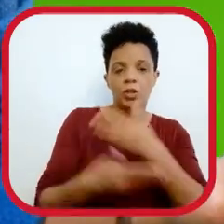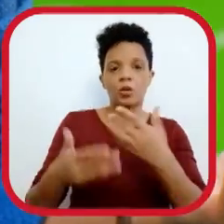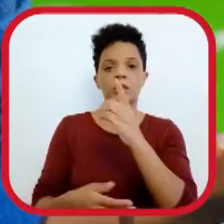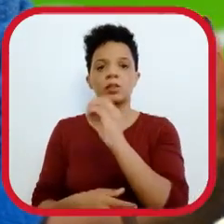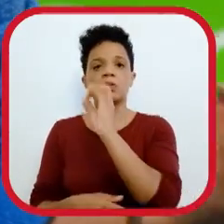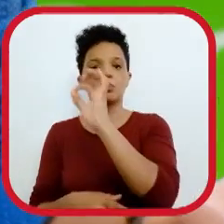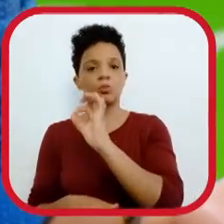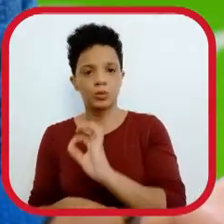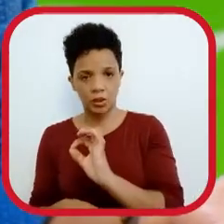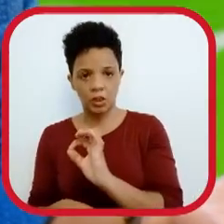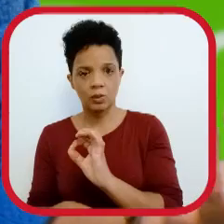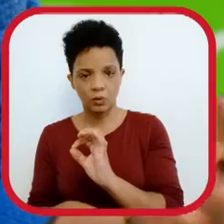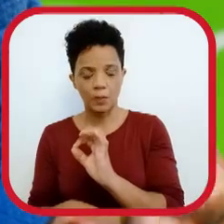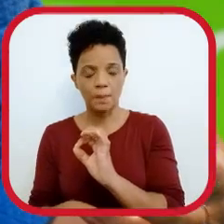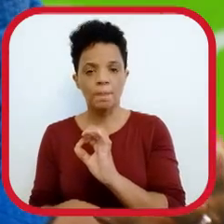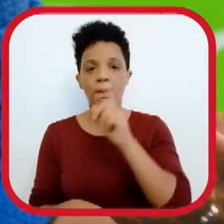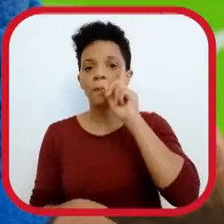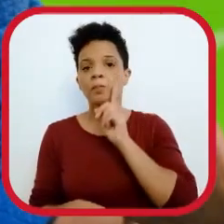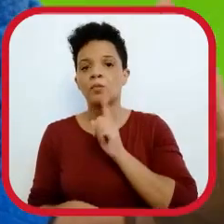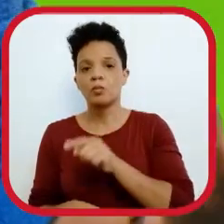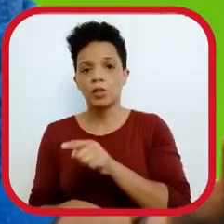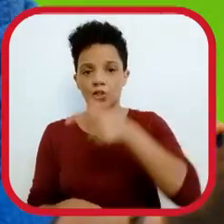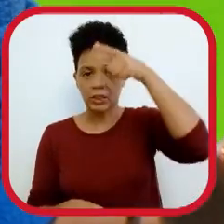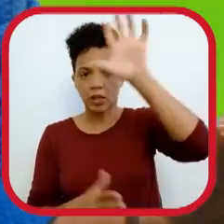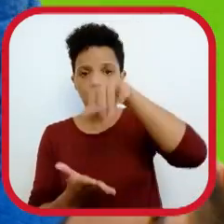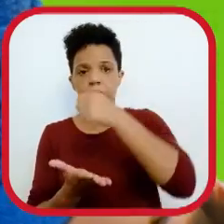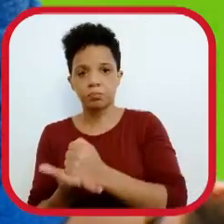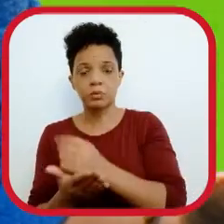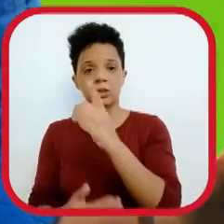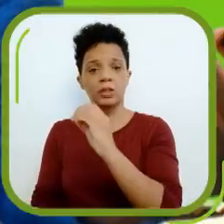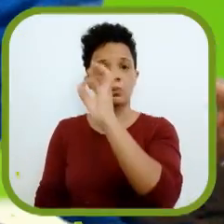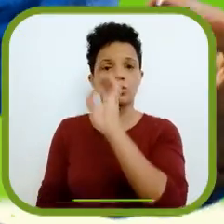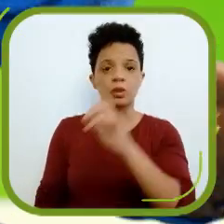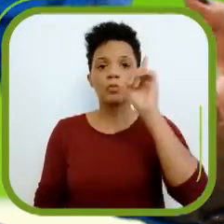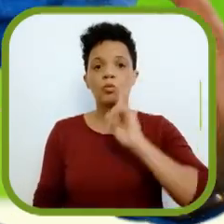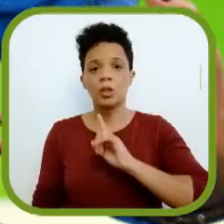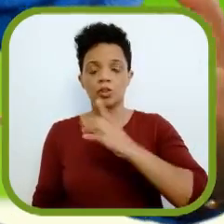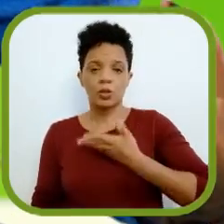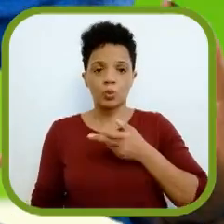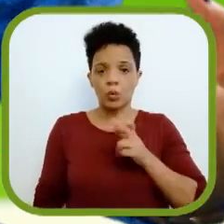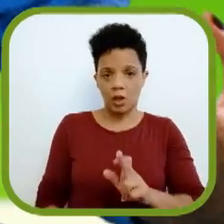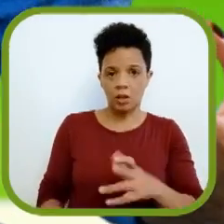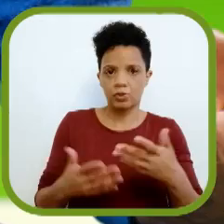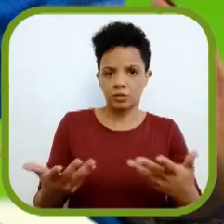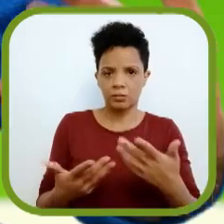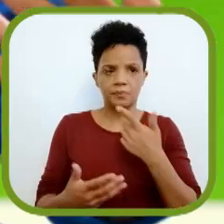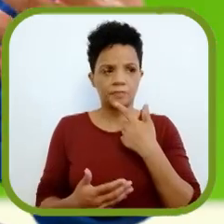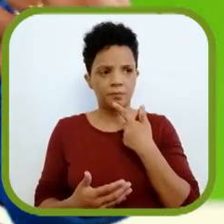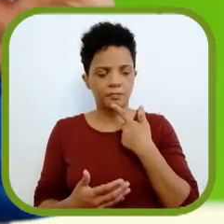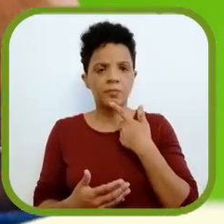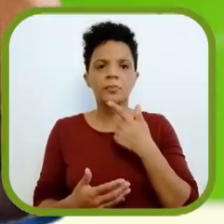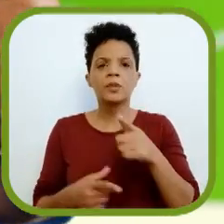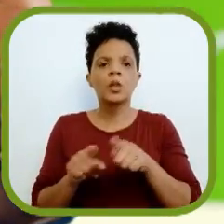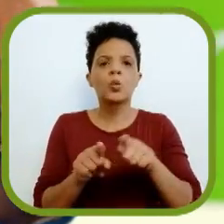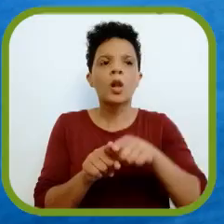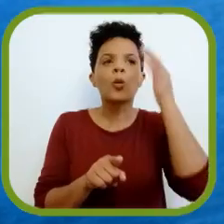raparigas, e neste momento temos 60% de mulheres licenciadas e 60% de mulheres doutoradas. Portanto,